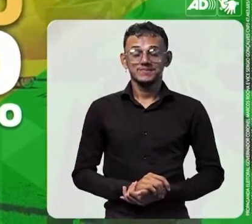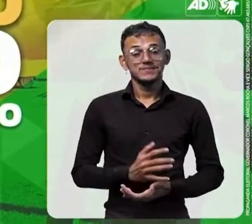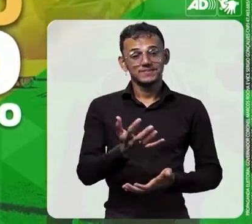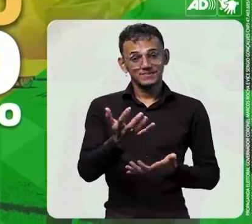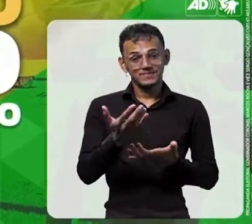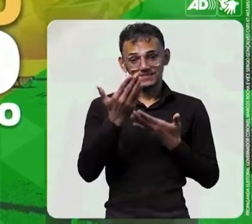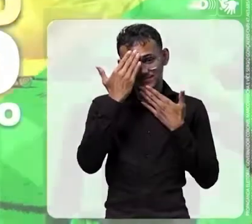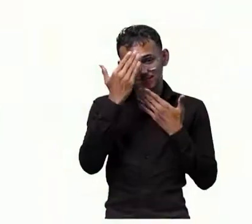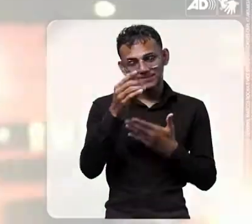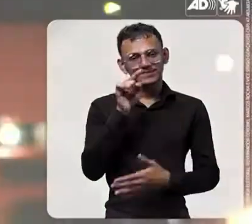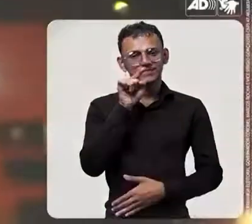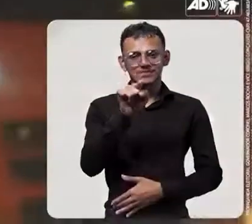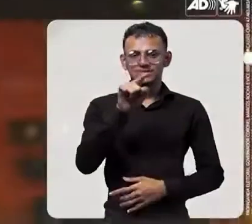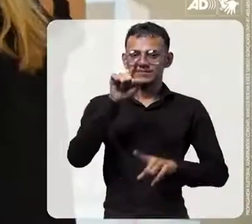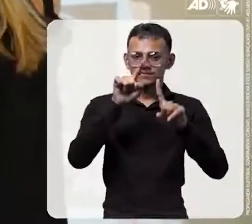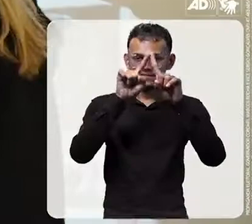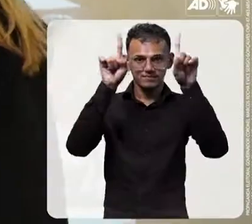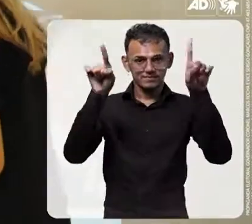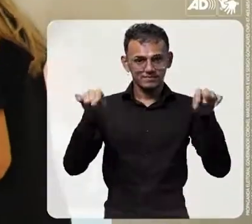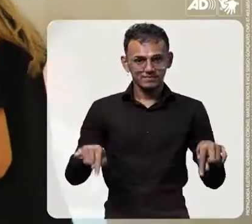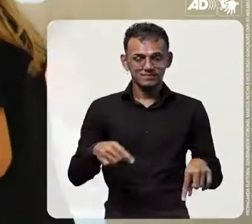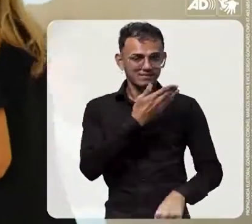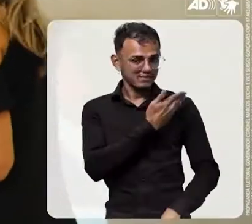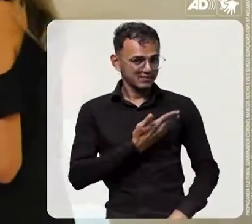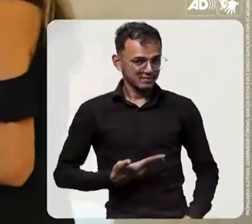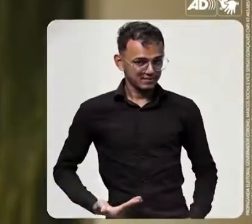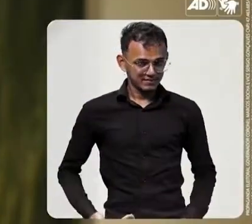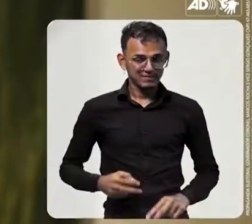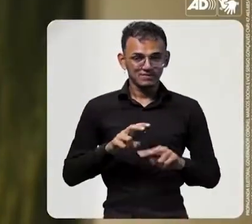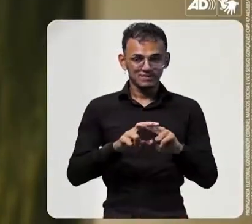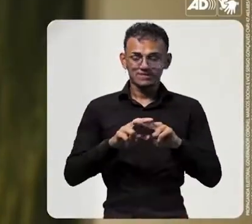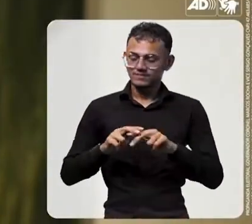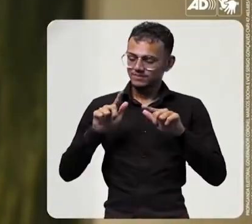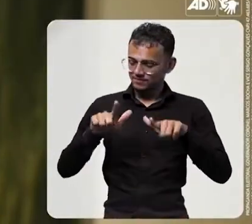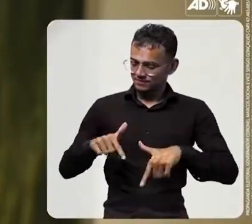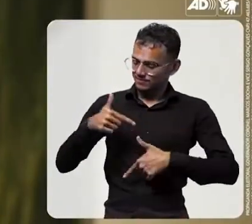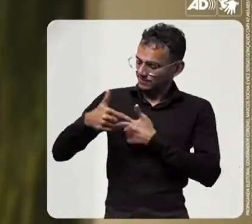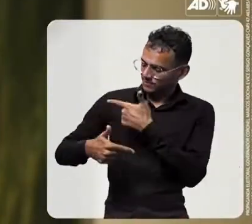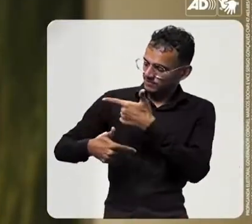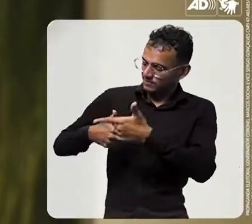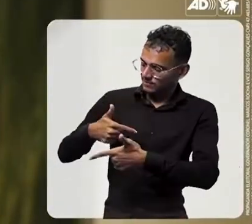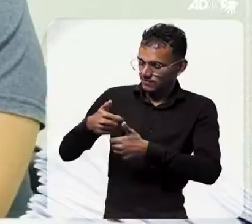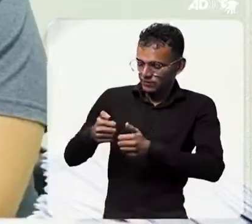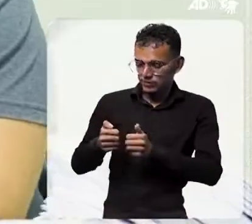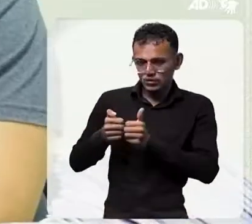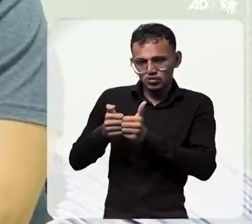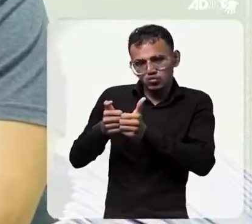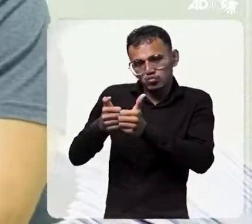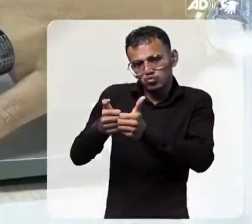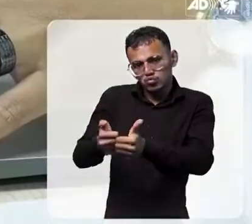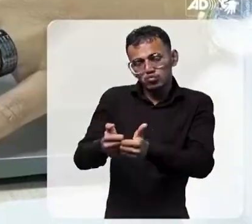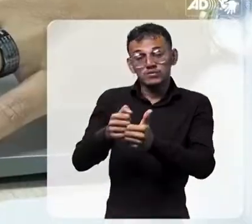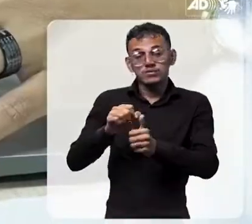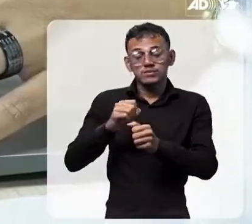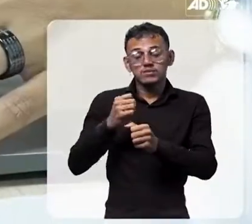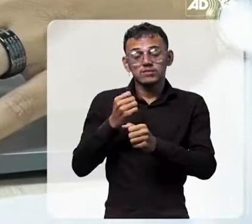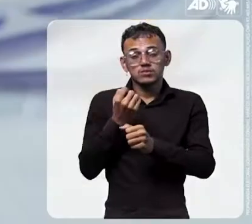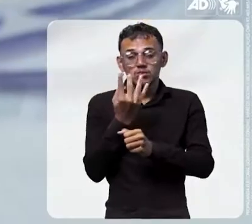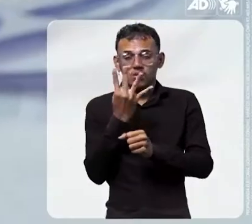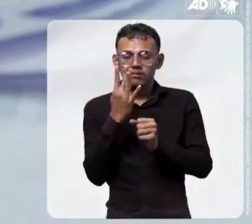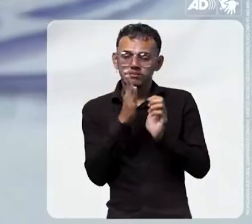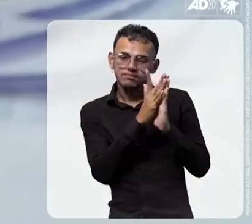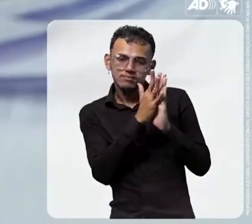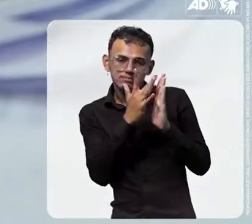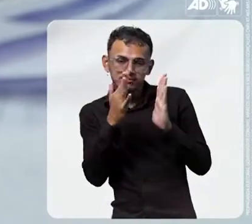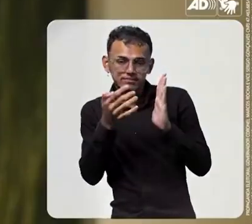Eu quero agradecer a você, servidora, servidor público, pela dedicação e trabalho que realizamos juntos durante esses quase 4 anos